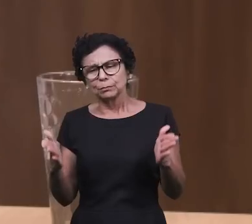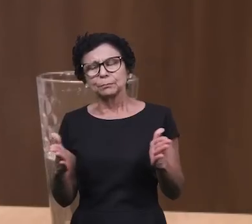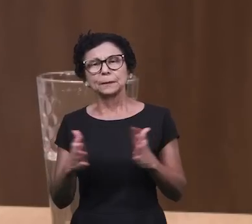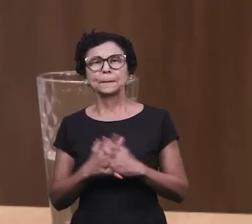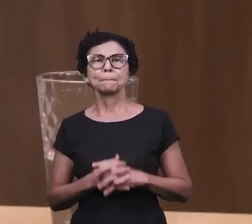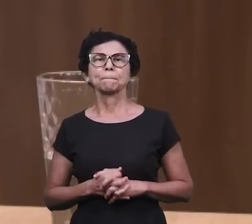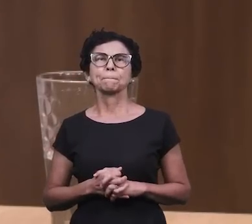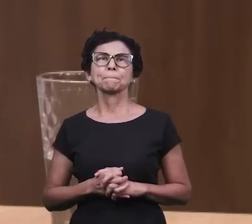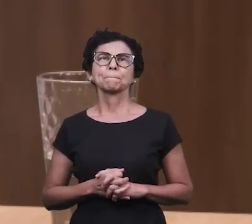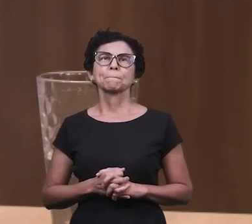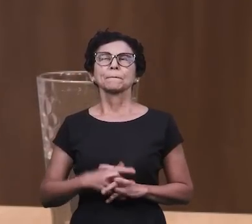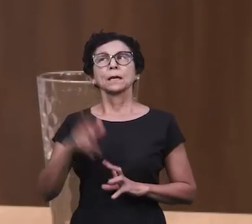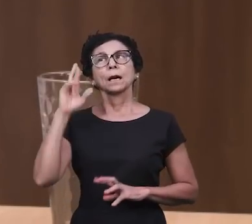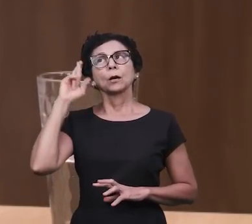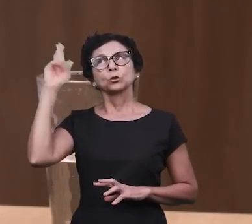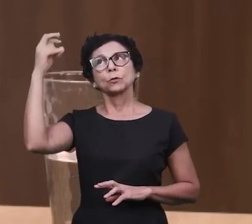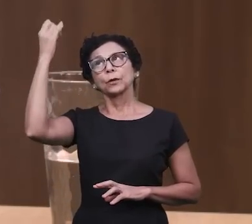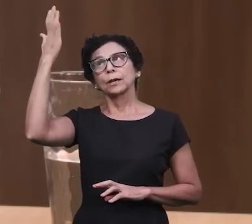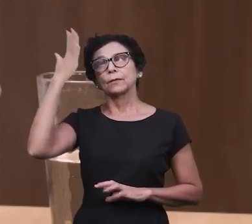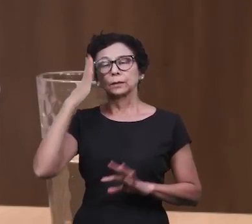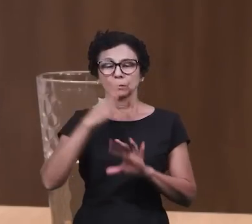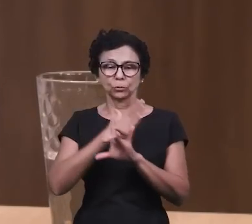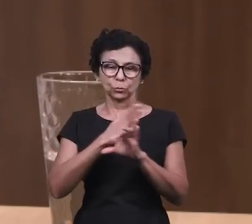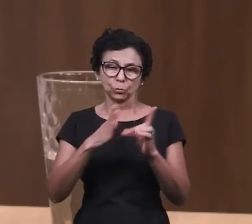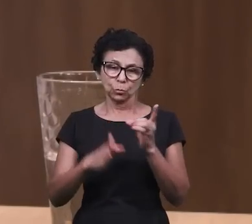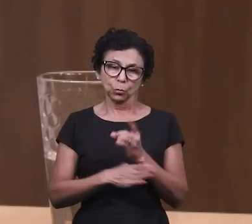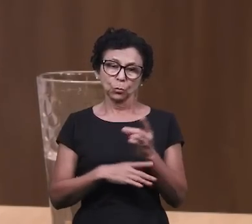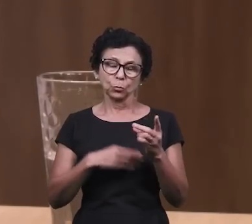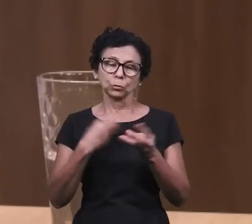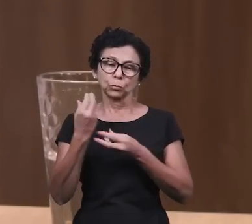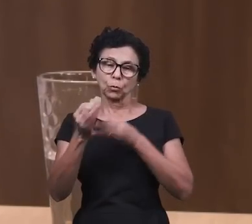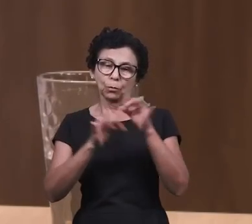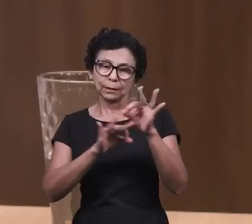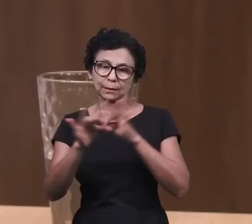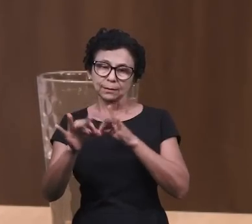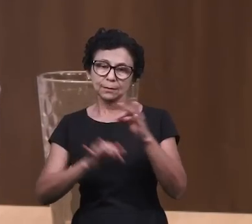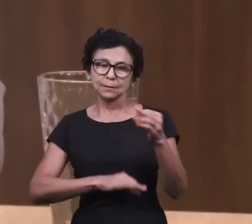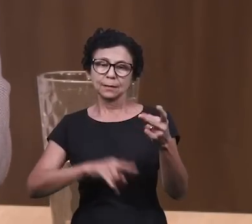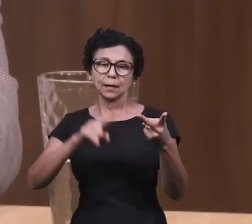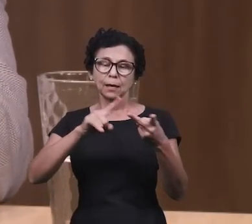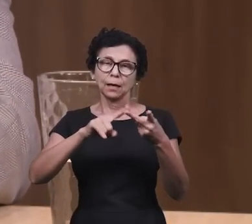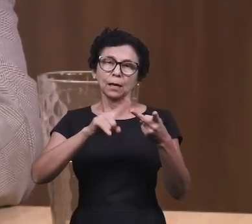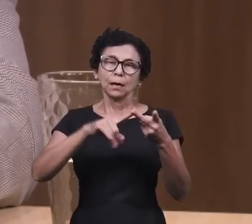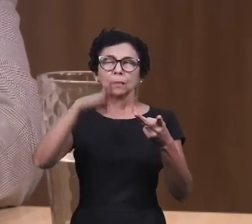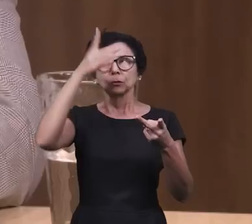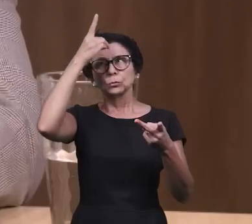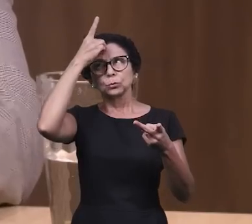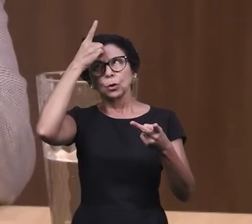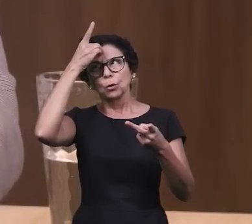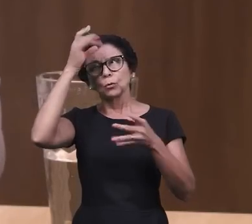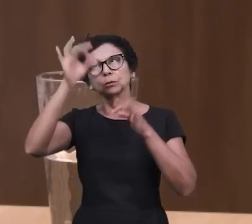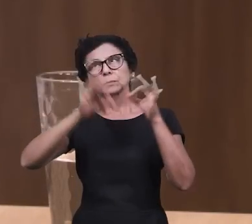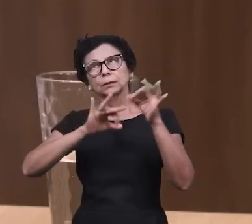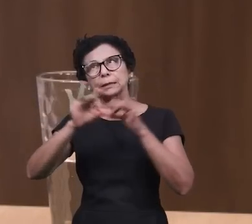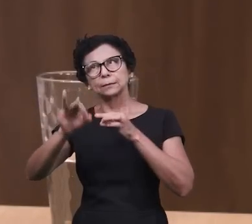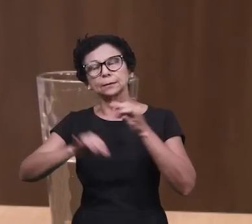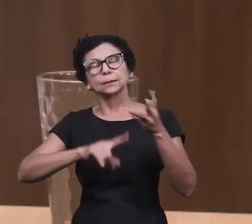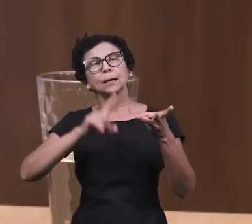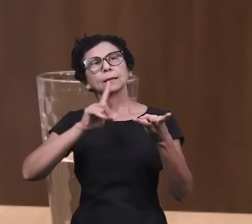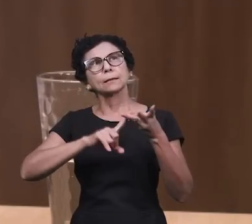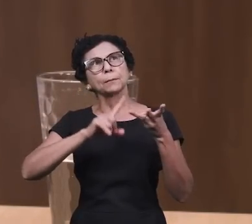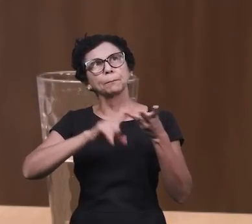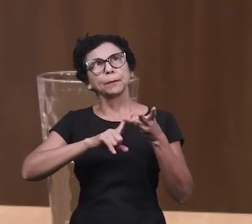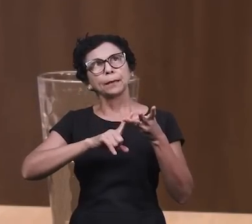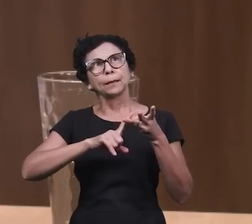isso. Né? O Senhor trabalhou com relação ao culto, o Senhor começou a trabalhar conosco com relação ao uso de dons, começou a